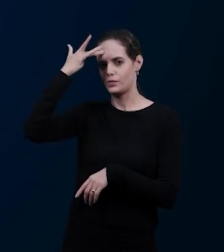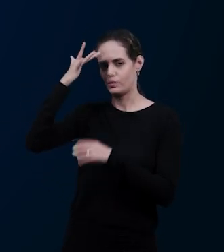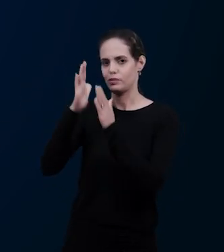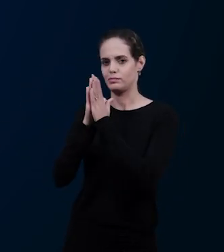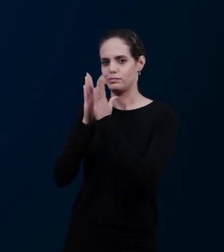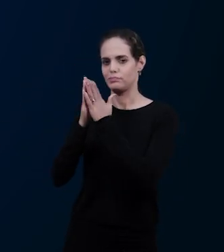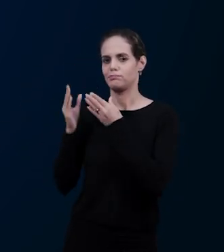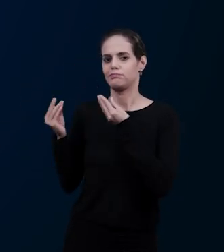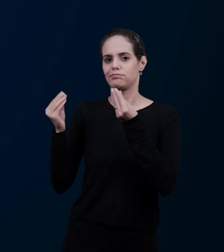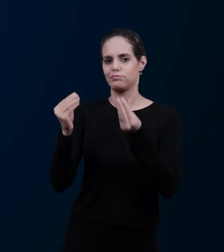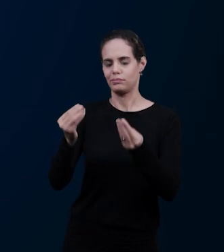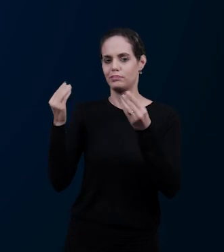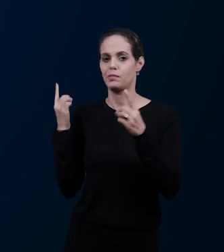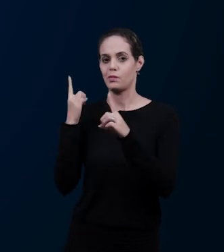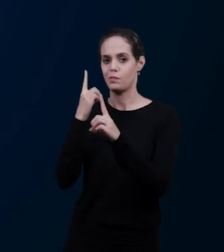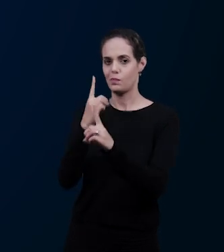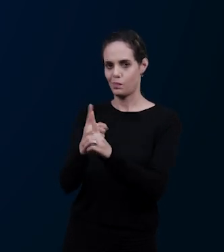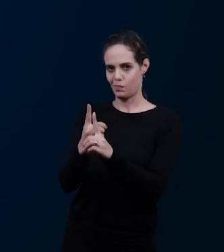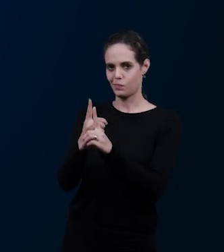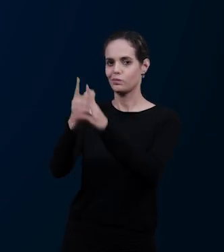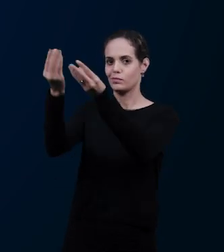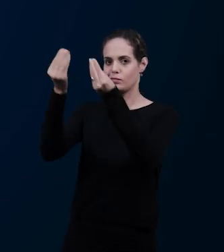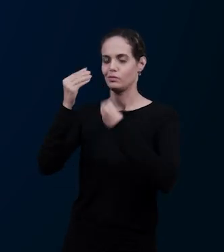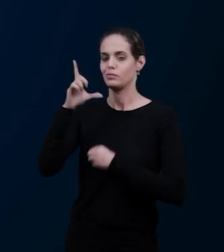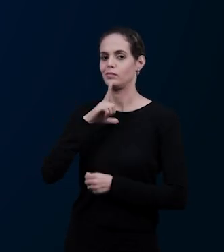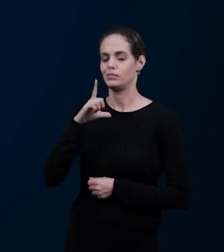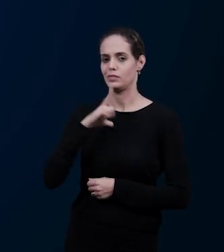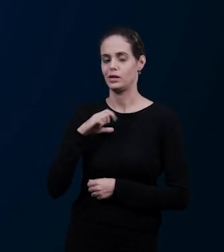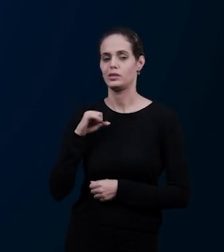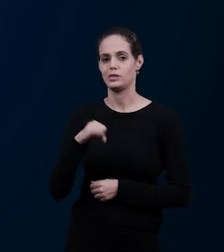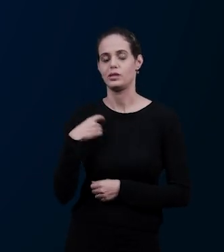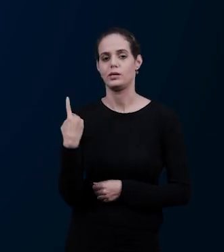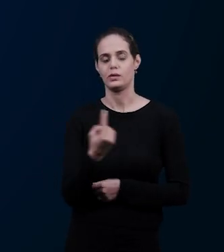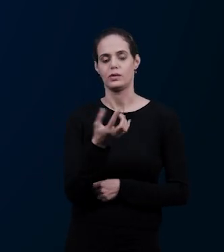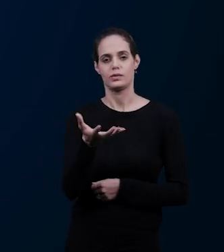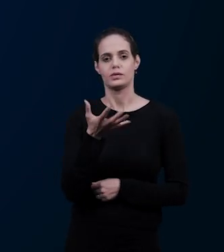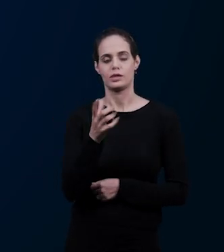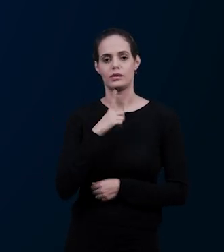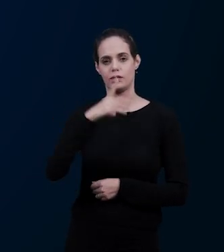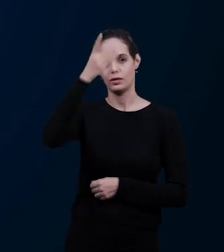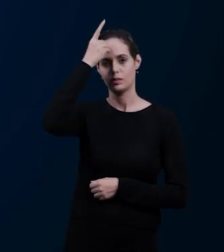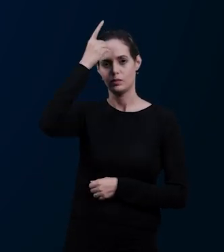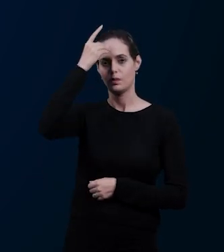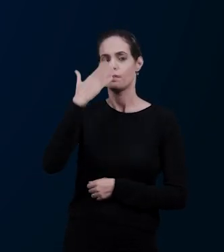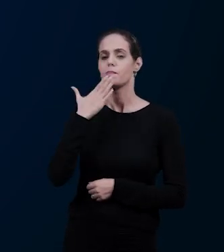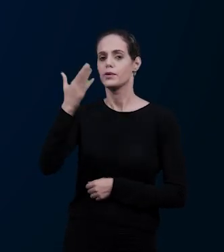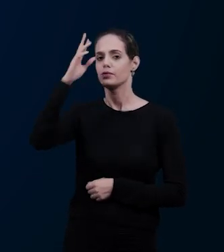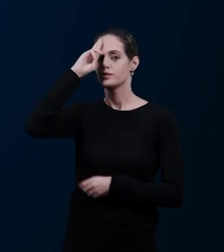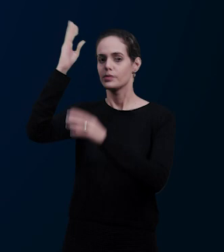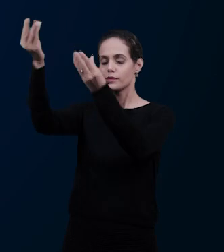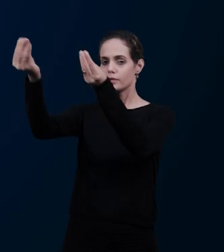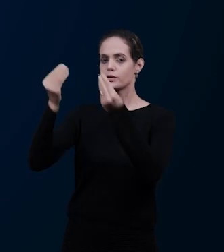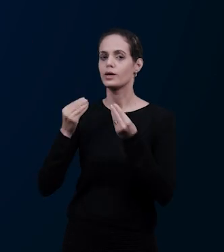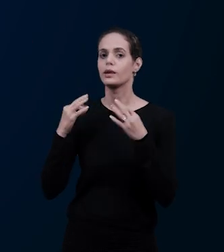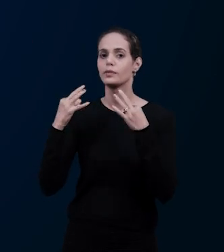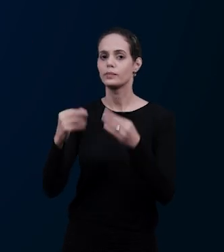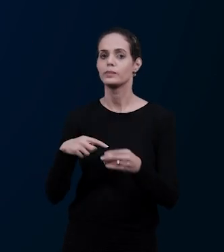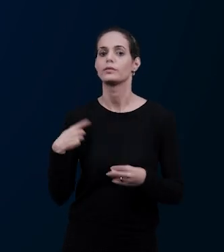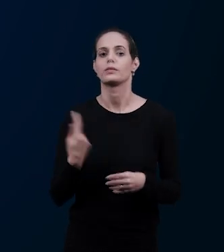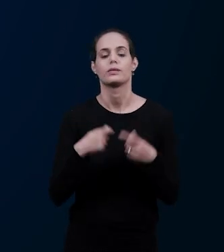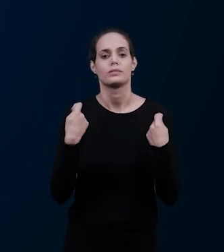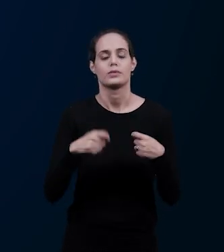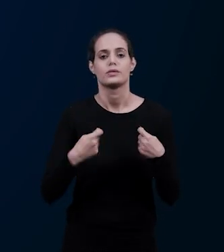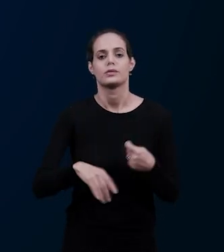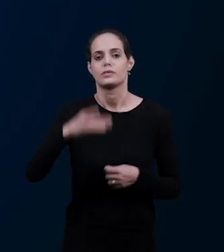encontra, e ao que bate se abre. Então, se queremos ter dom, devemos pedir e buscar ao Senhor. Ele nos dá tudo o que precisa,